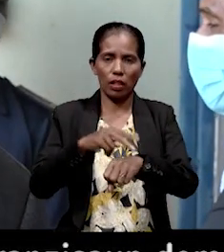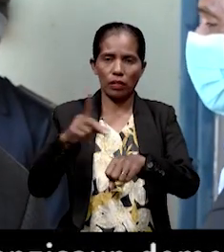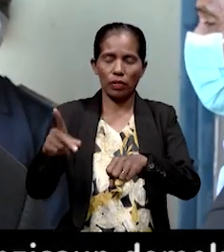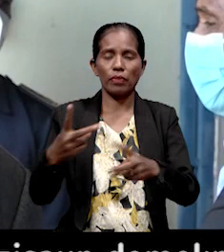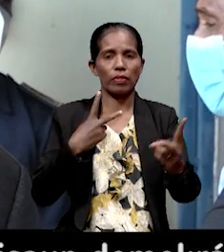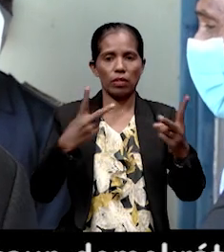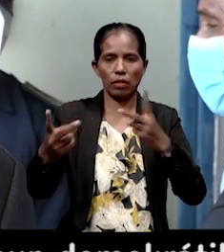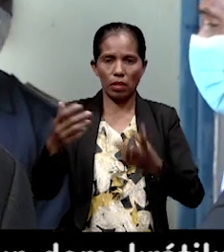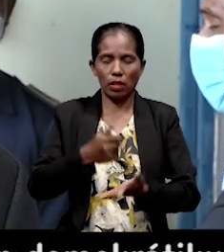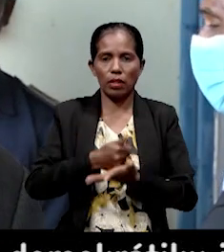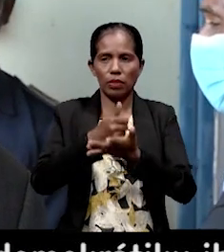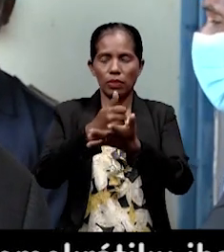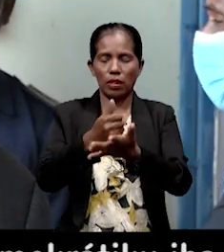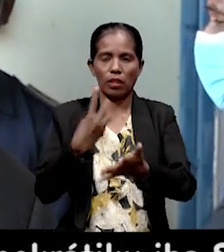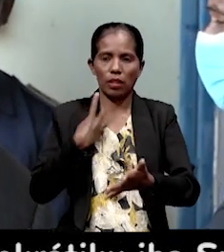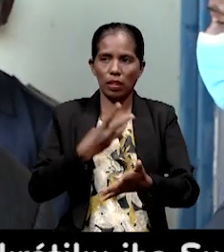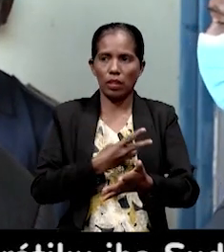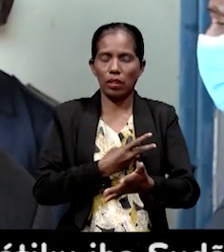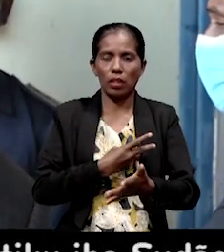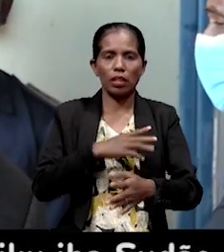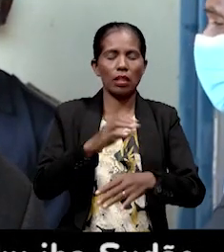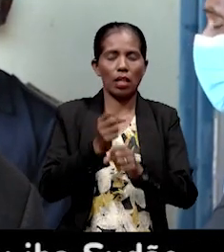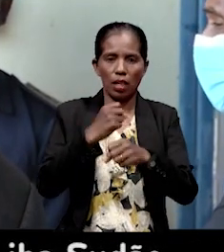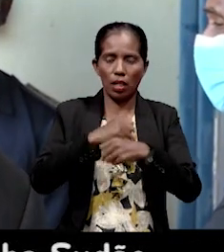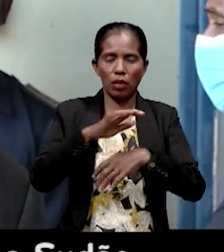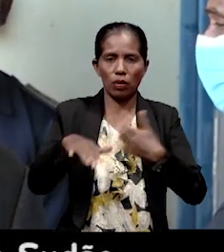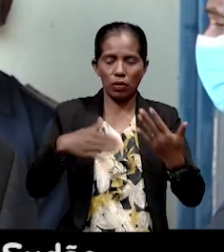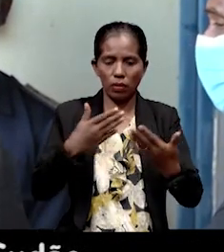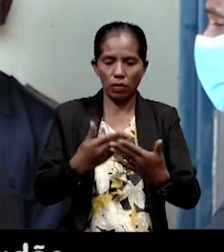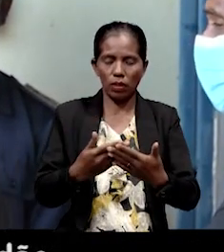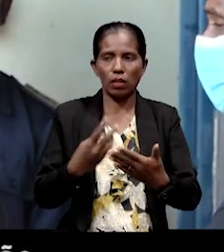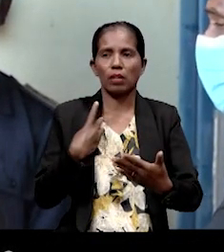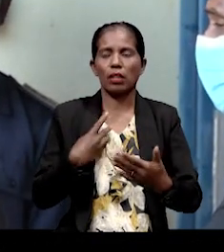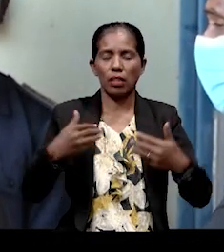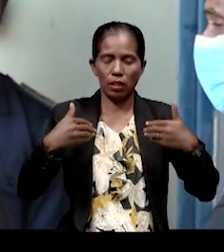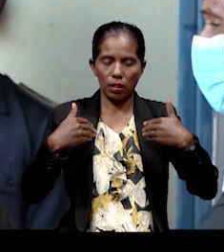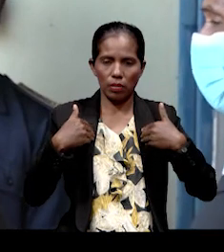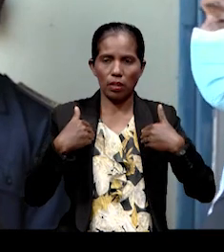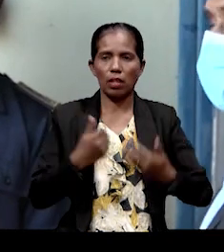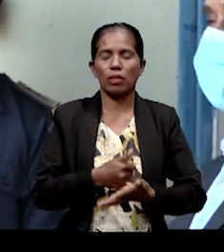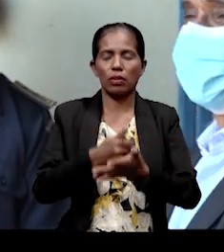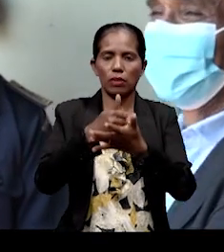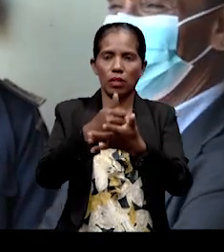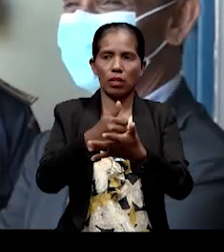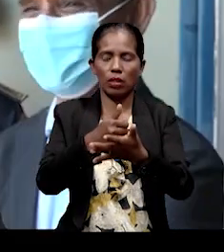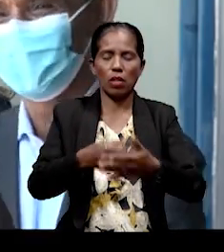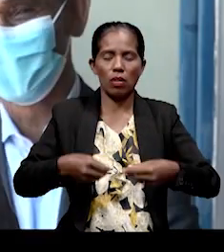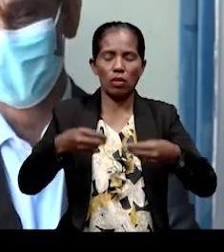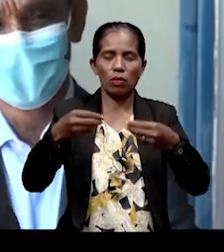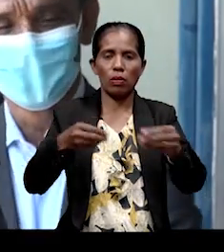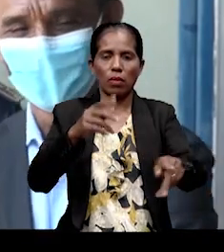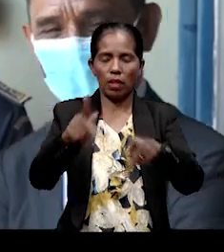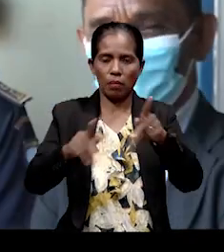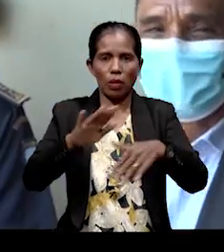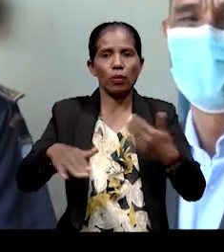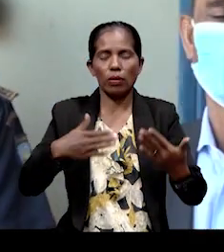ajuda ita nebemak ita konsentra hotu ia itaninya person civil ia mo sapo in video vai sir nebemak fo direttamente ba komunidade sira